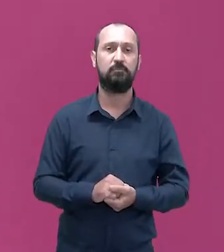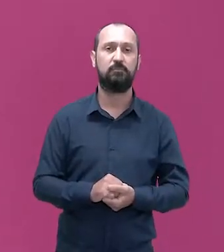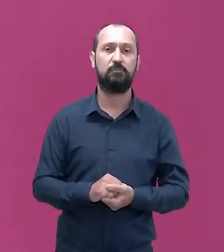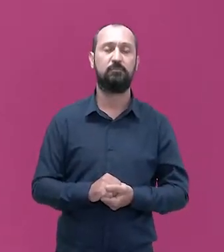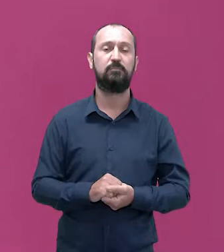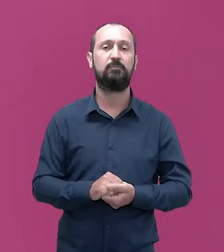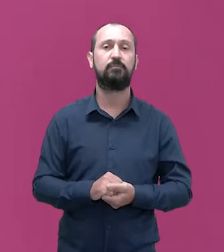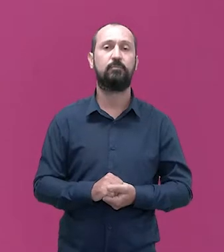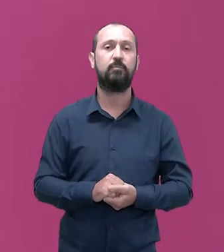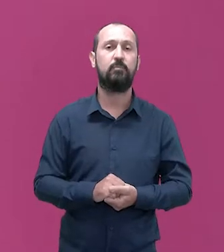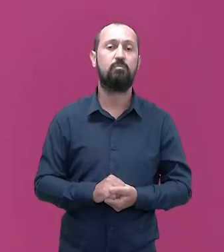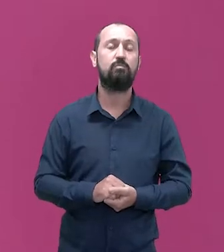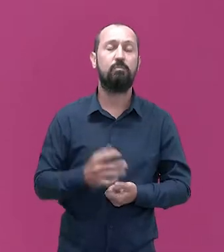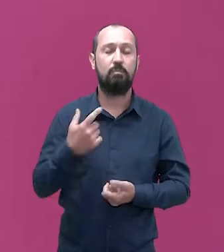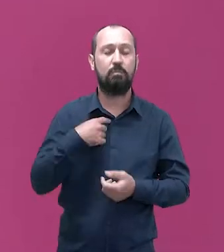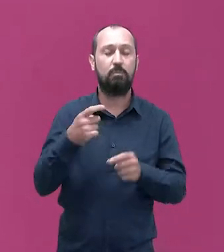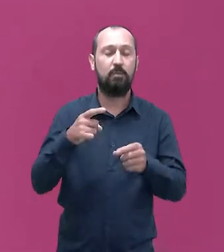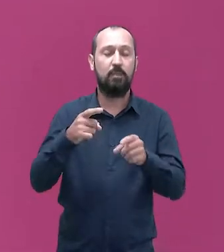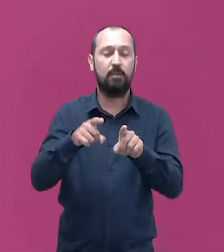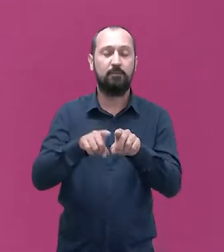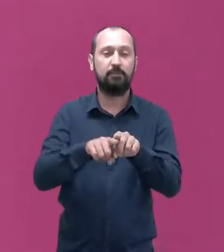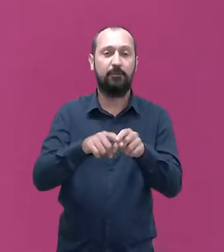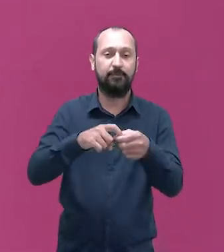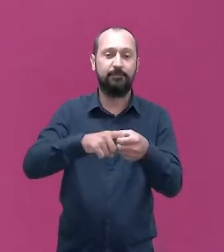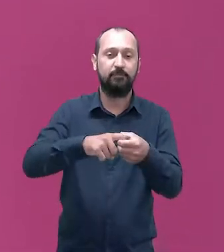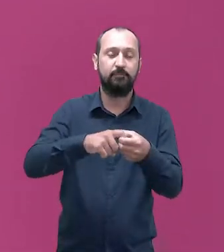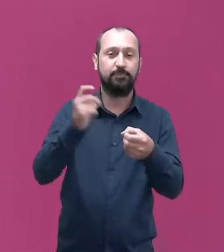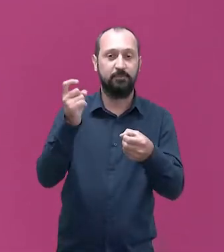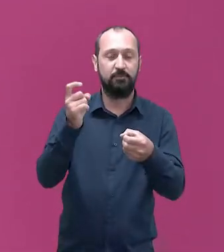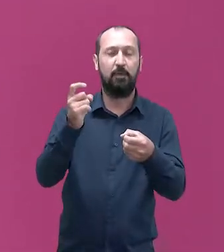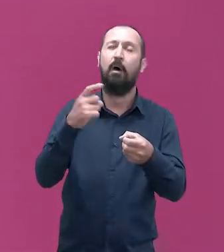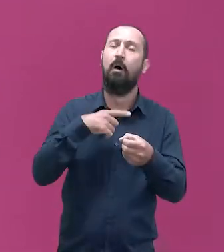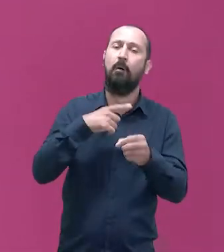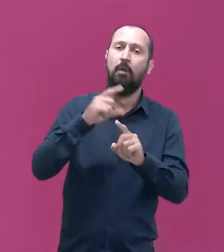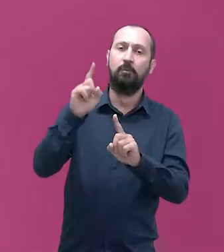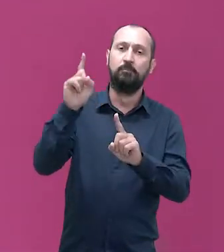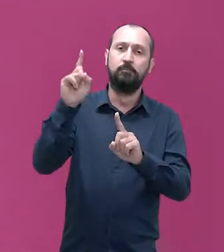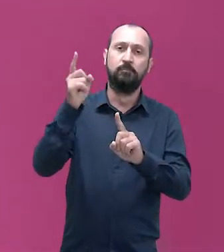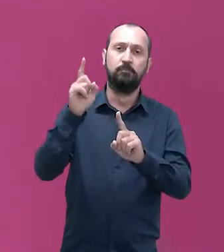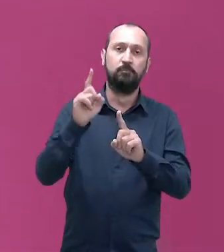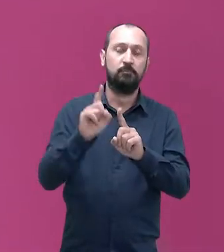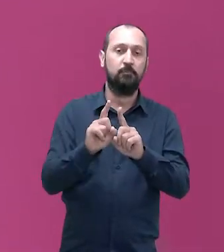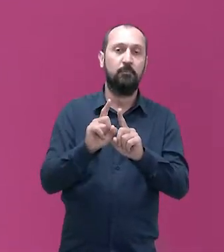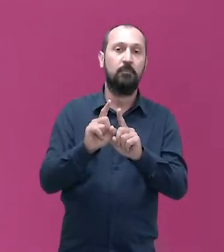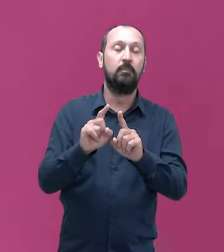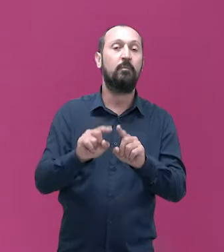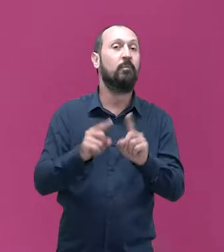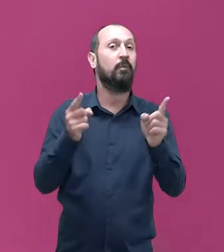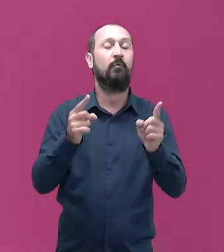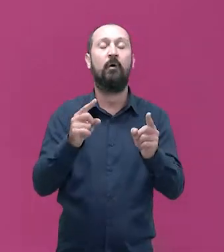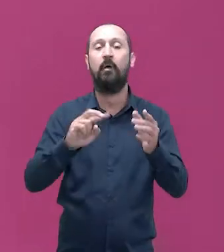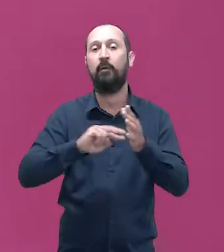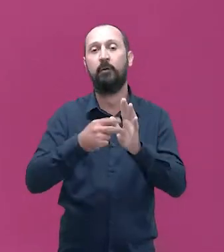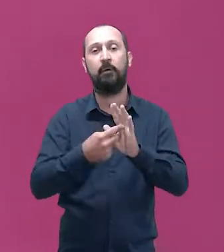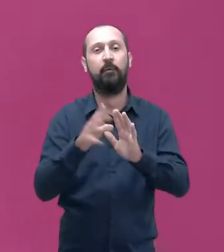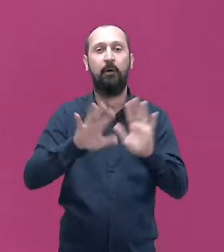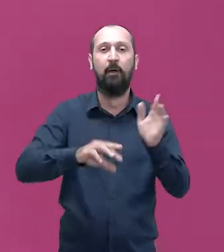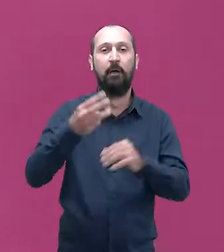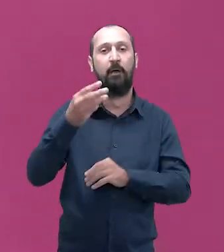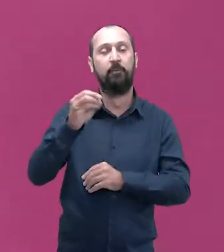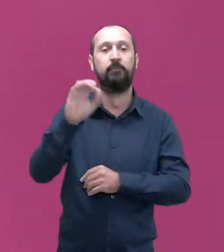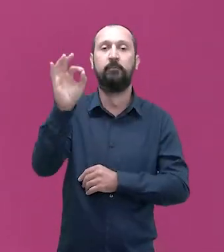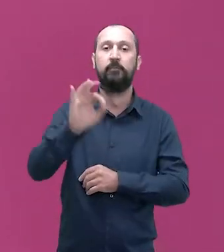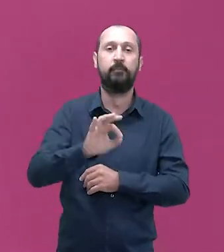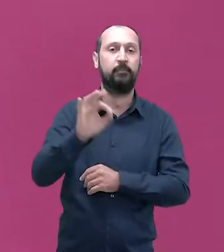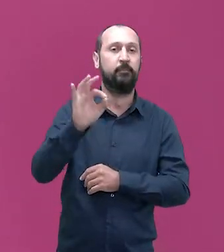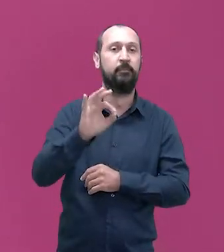Olha, a queda da afiliação, houve uma diminuição mas não foi tão significativa, foi